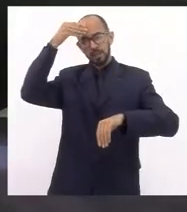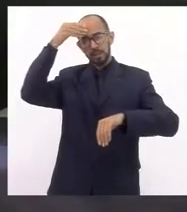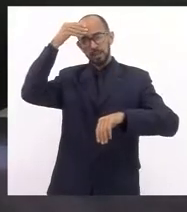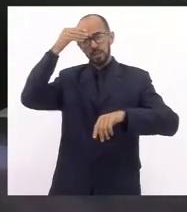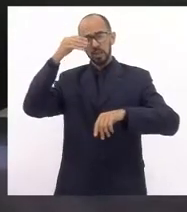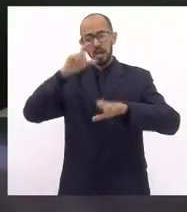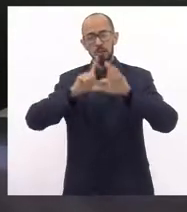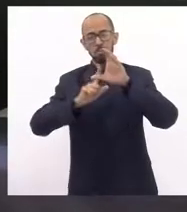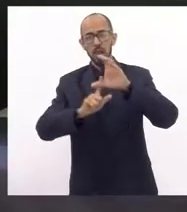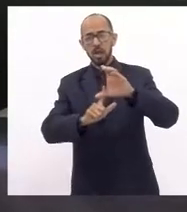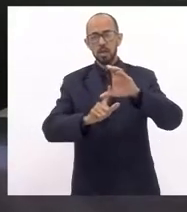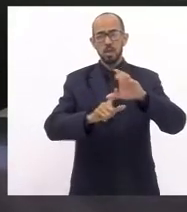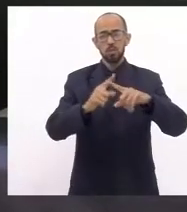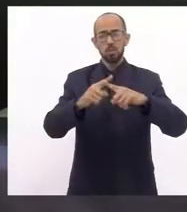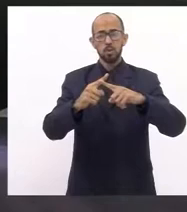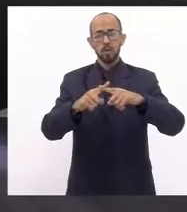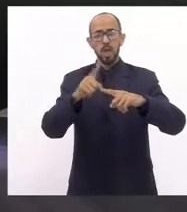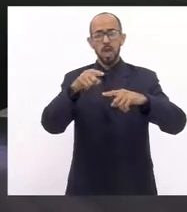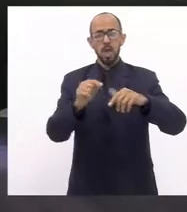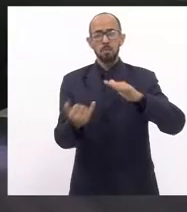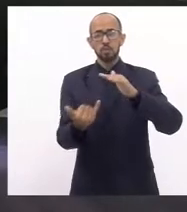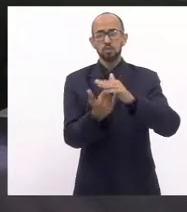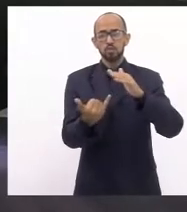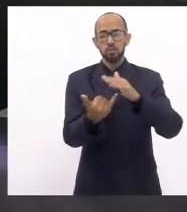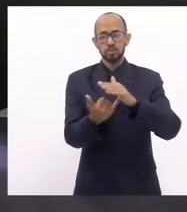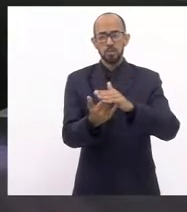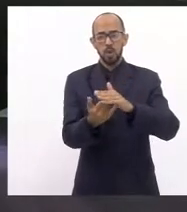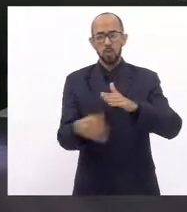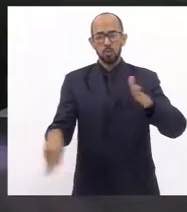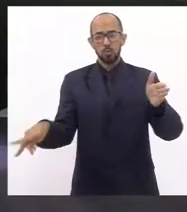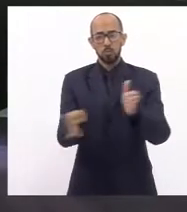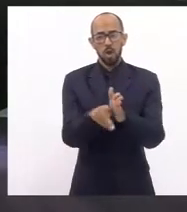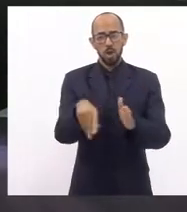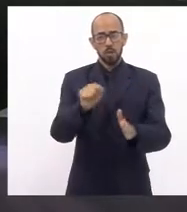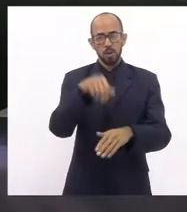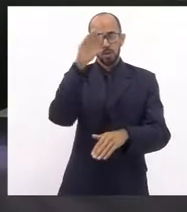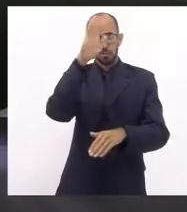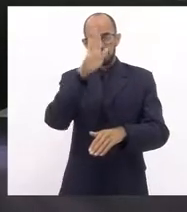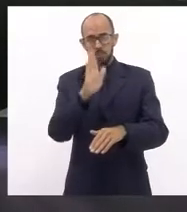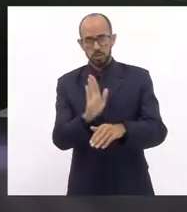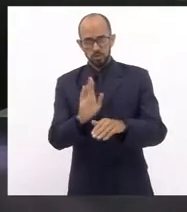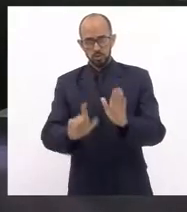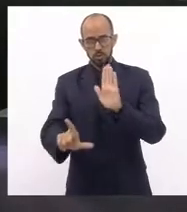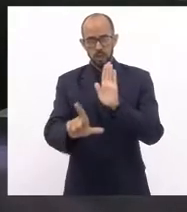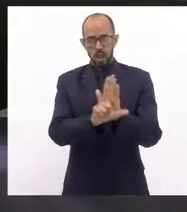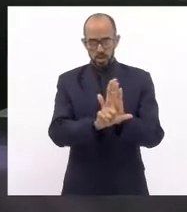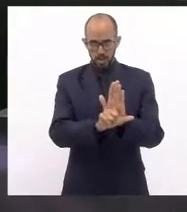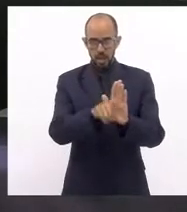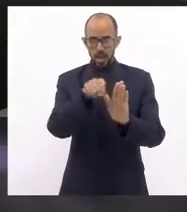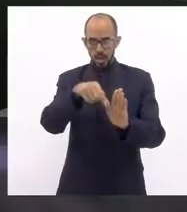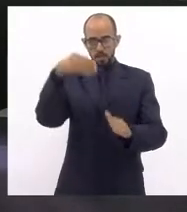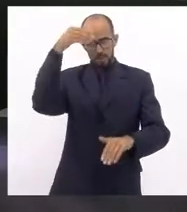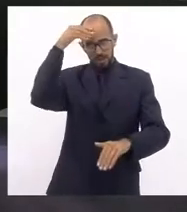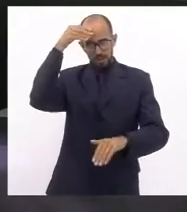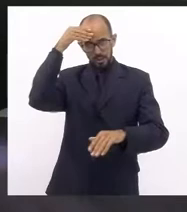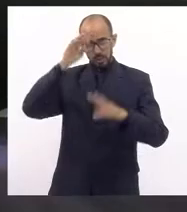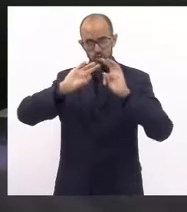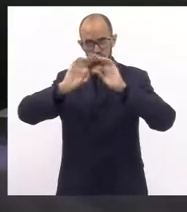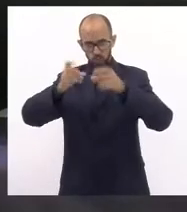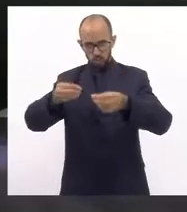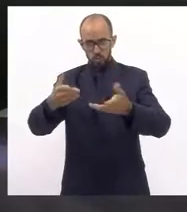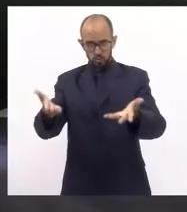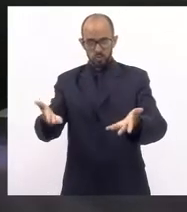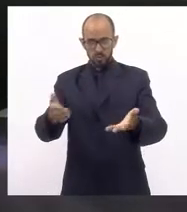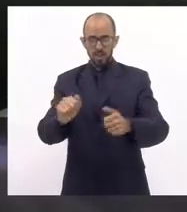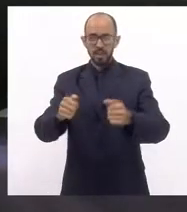instituição oficial no Brasil, né, instituída por lei, ela é a madrinha de todos, então já coloco para todos. Então,